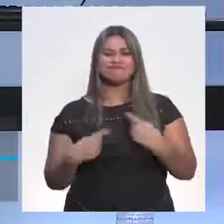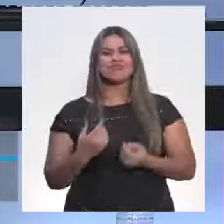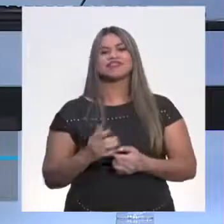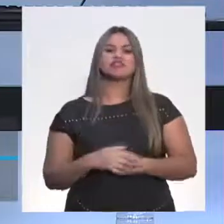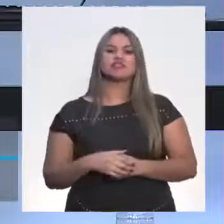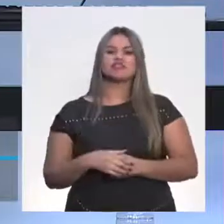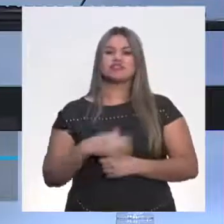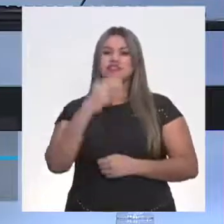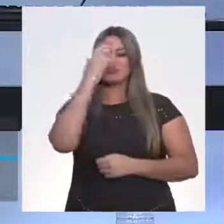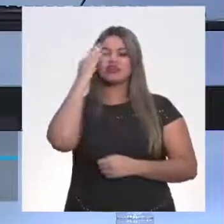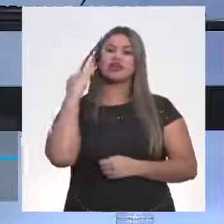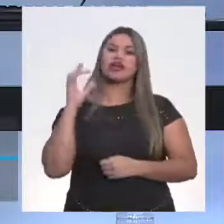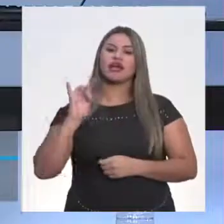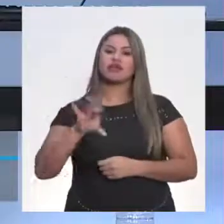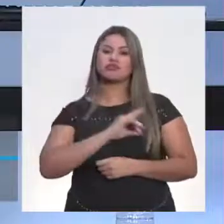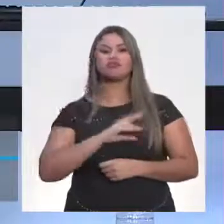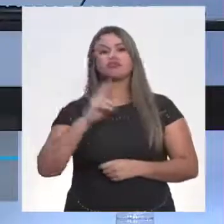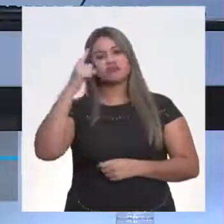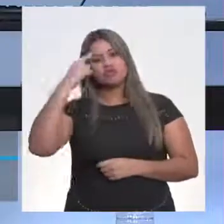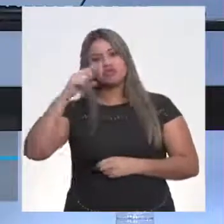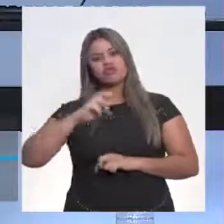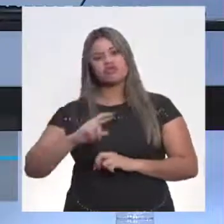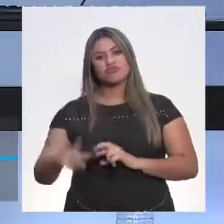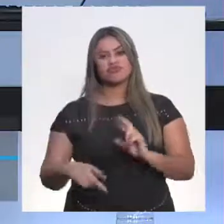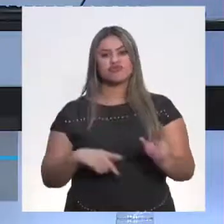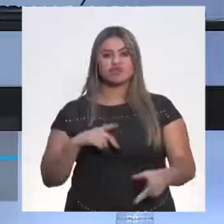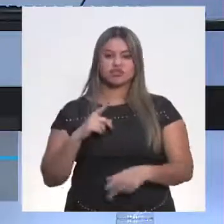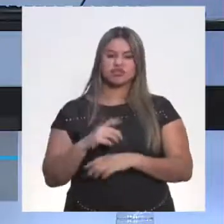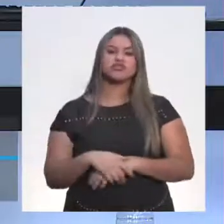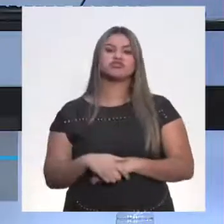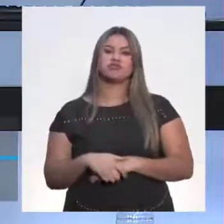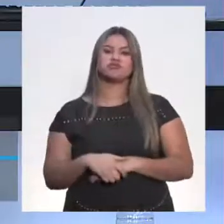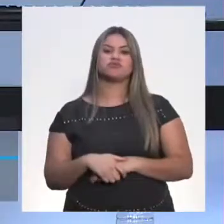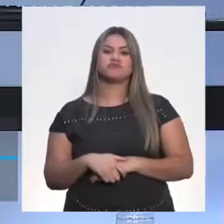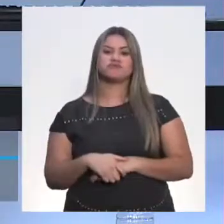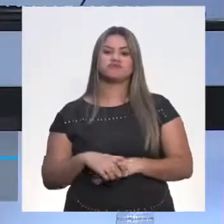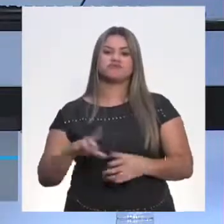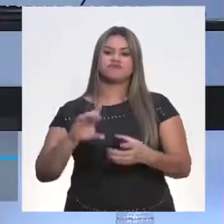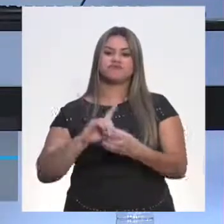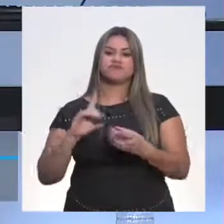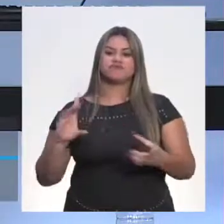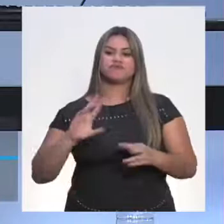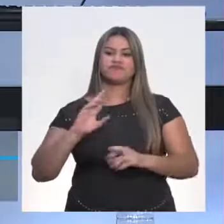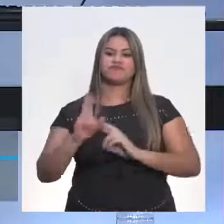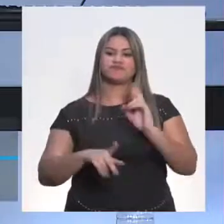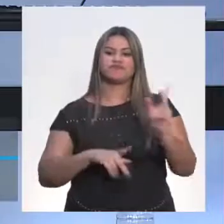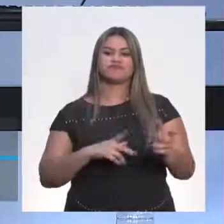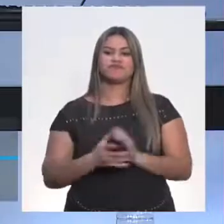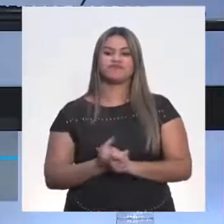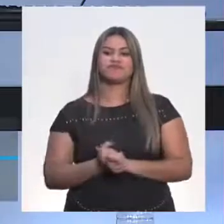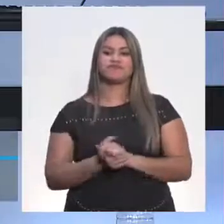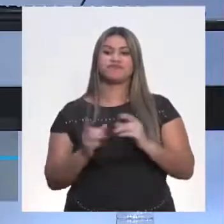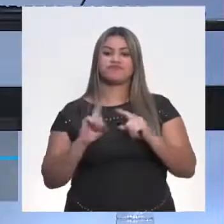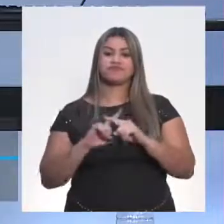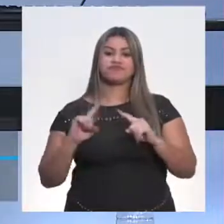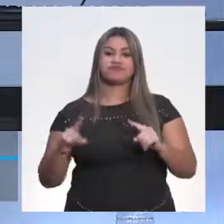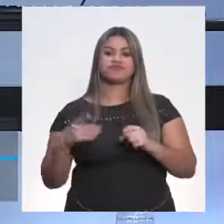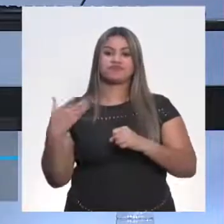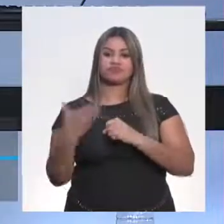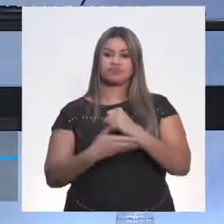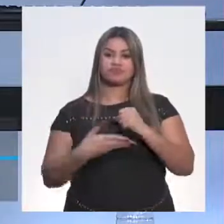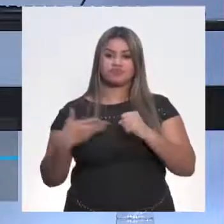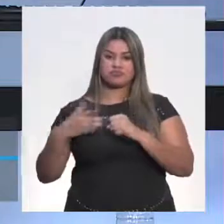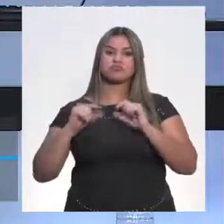posicionamentos políticos diferentes é a maneira que nós lidamos com a democracia mas o princípio é o